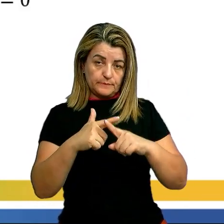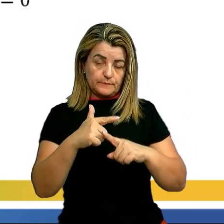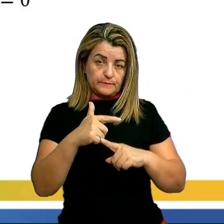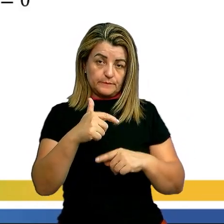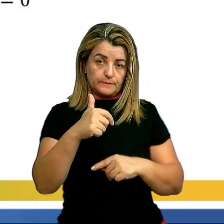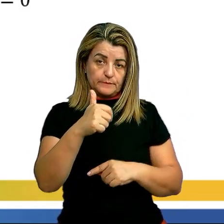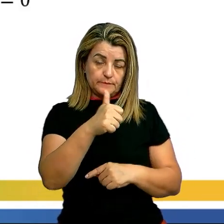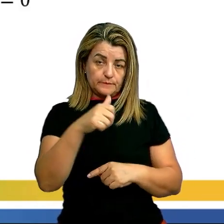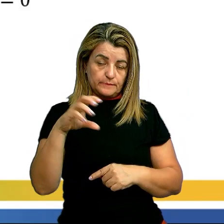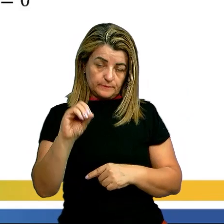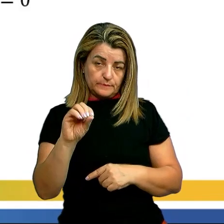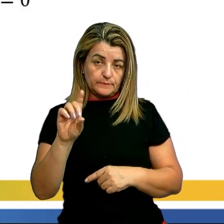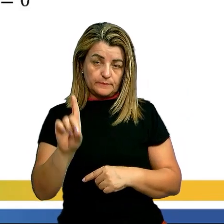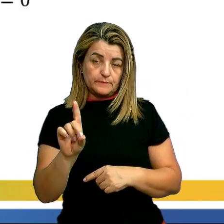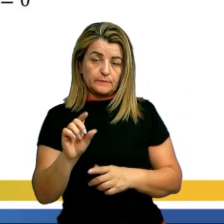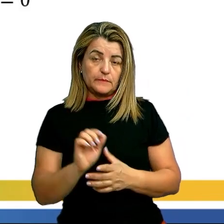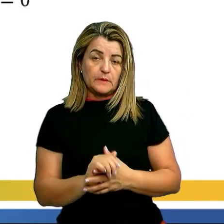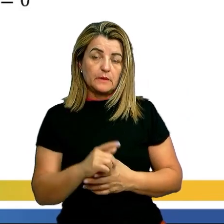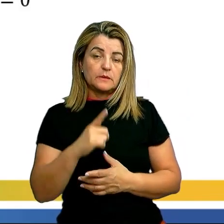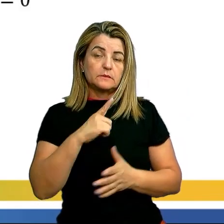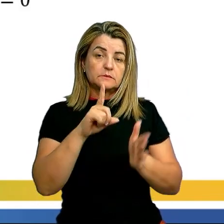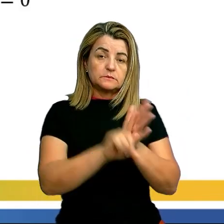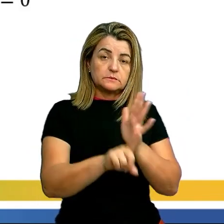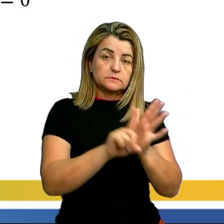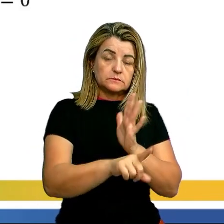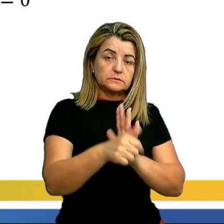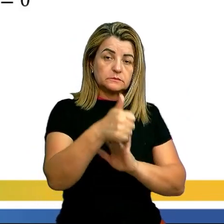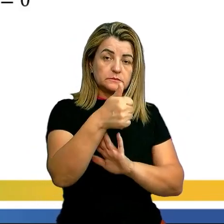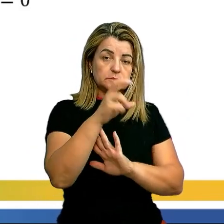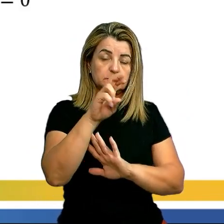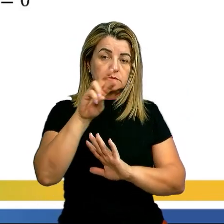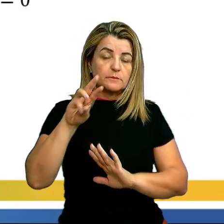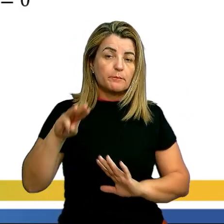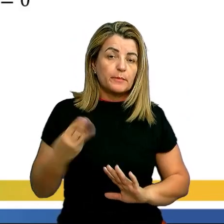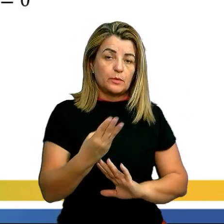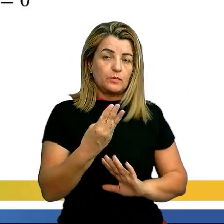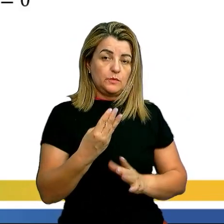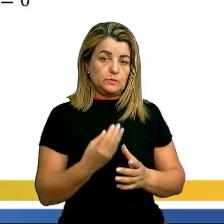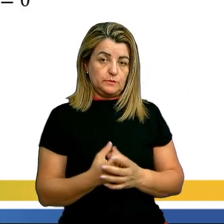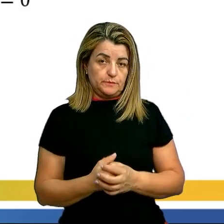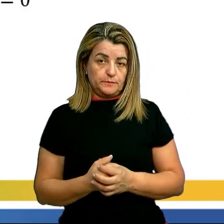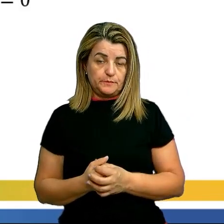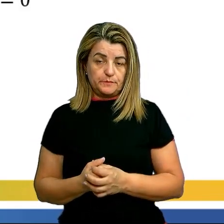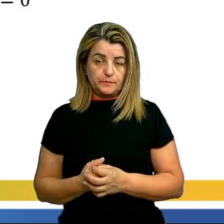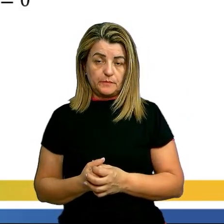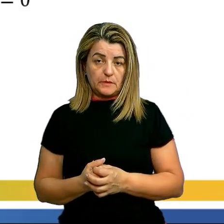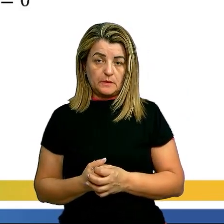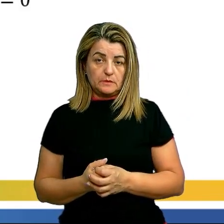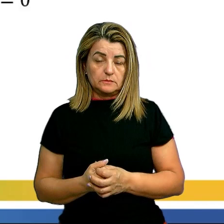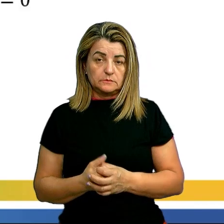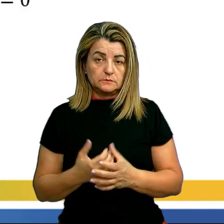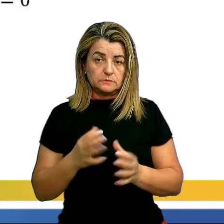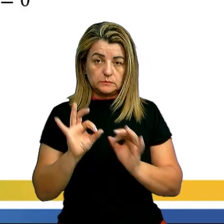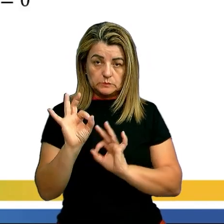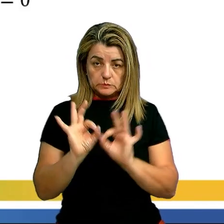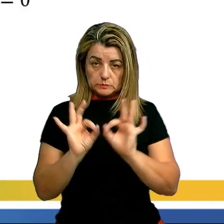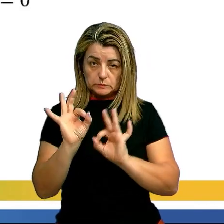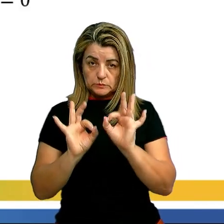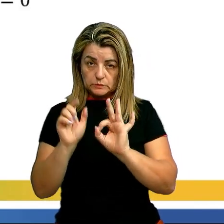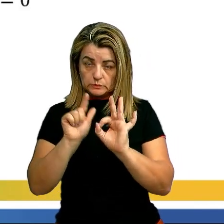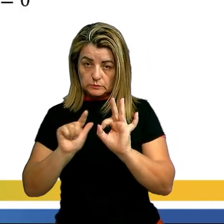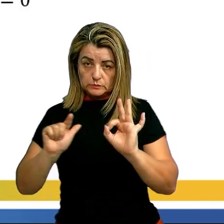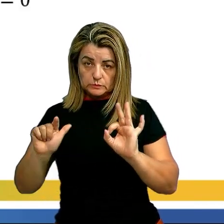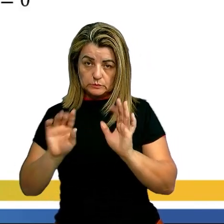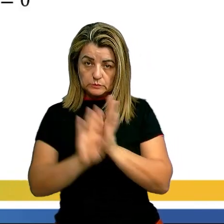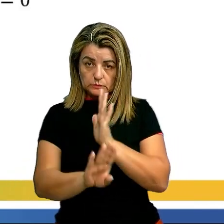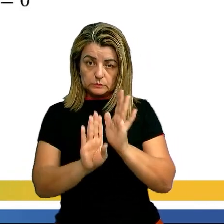menos 0D, menos 15.000, ok? Tudo isso igual a 0. Vamos reorganizar novamente, tirando o